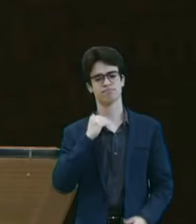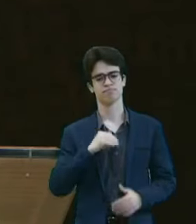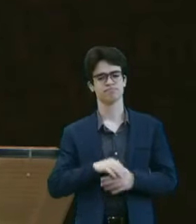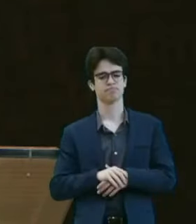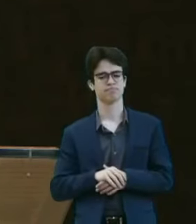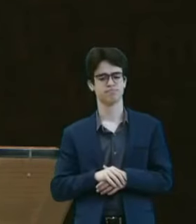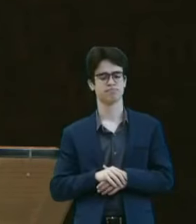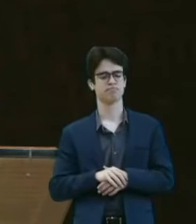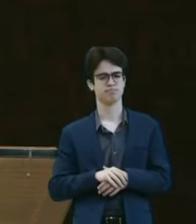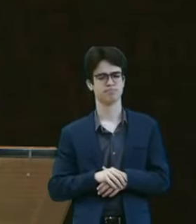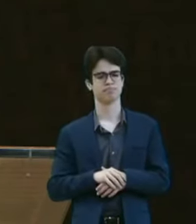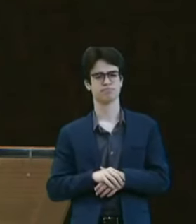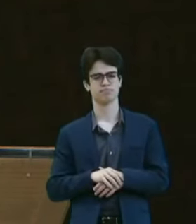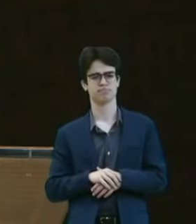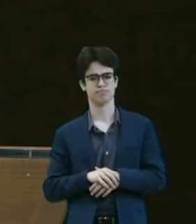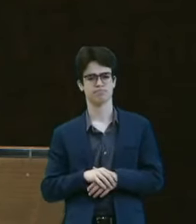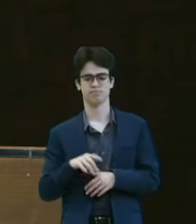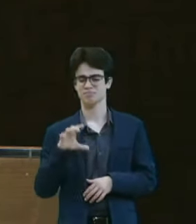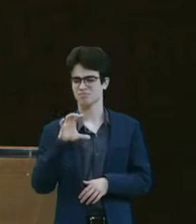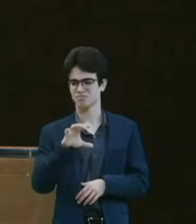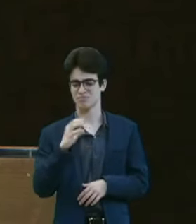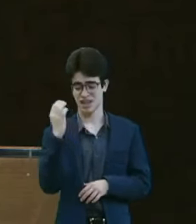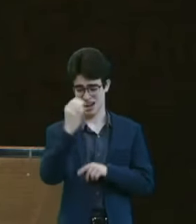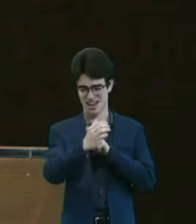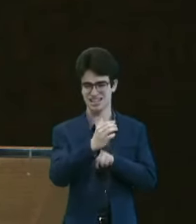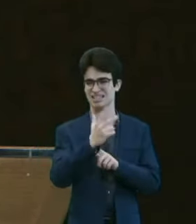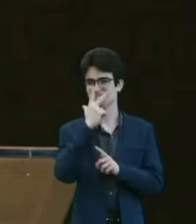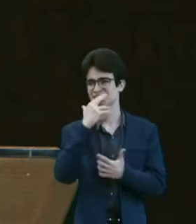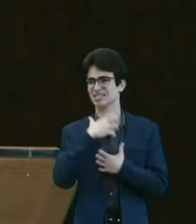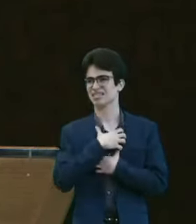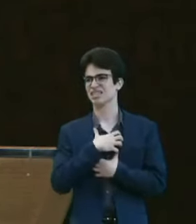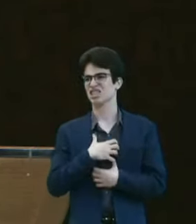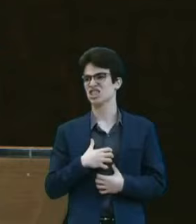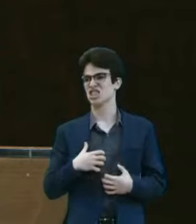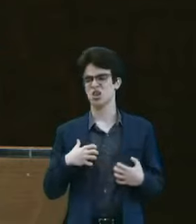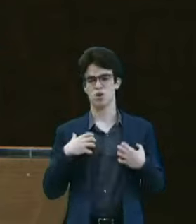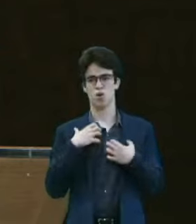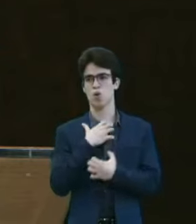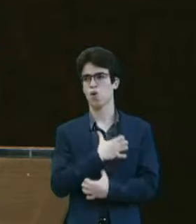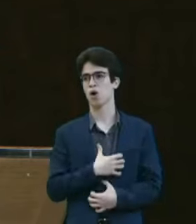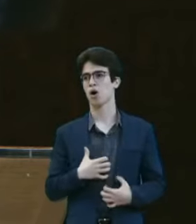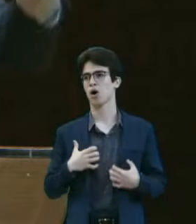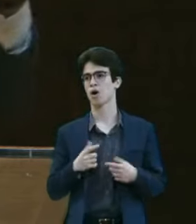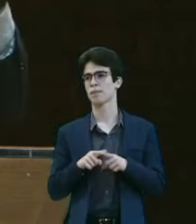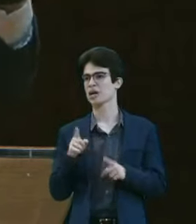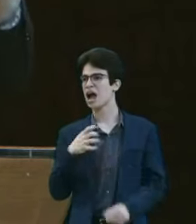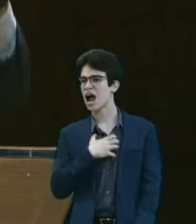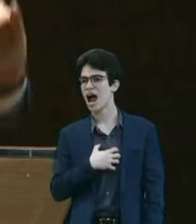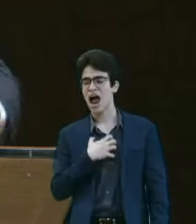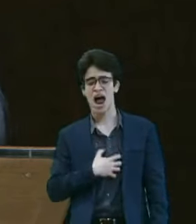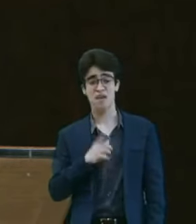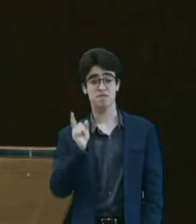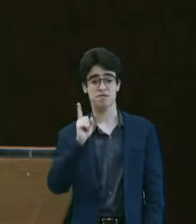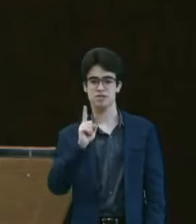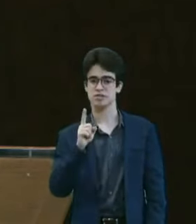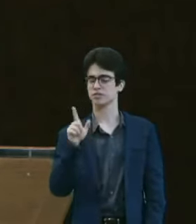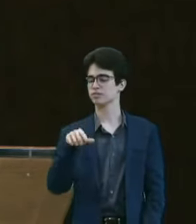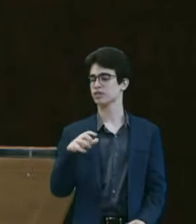Aquilo se transforma em algo tão incontrolável. É interessante que não é um impulso de raiva, não, ele